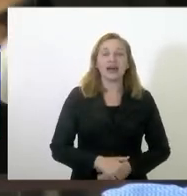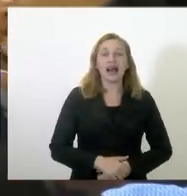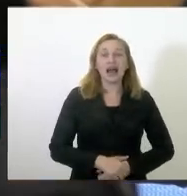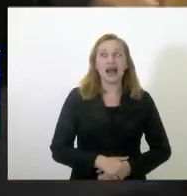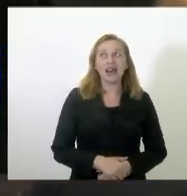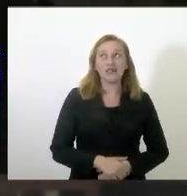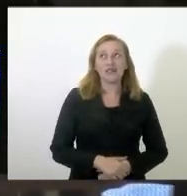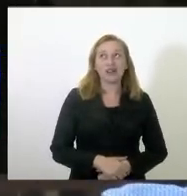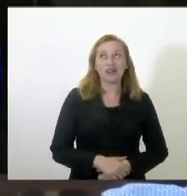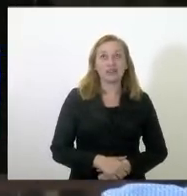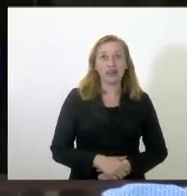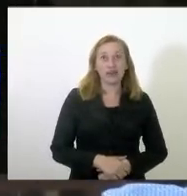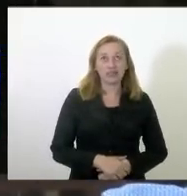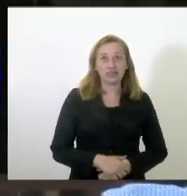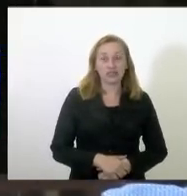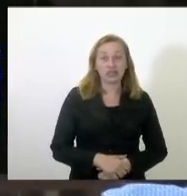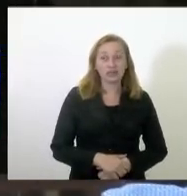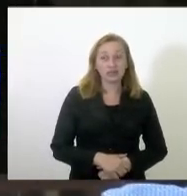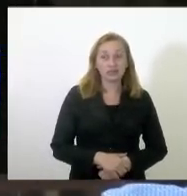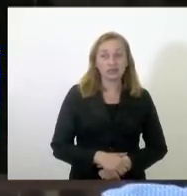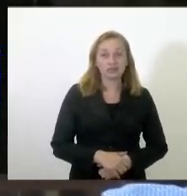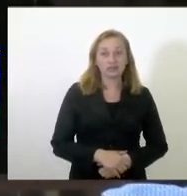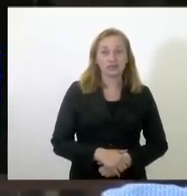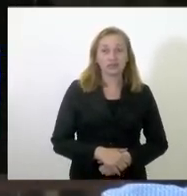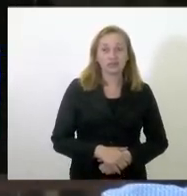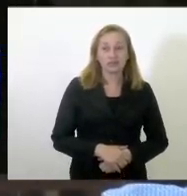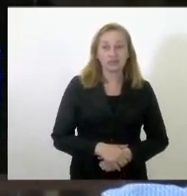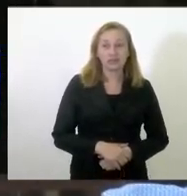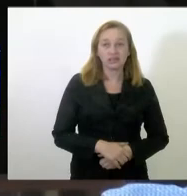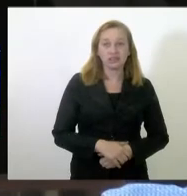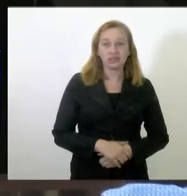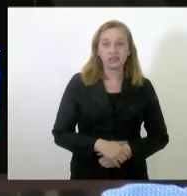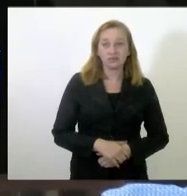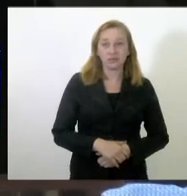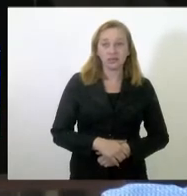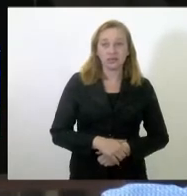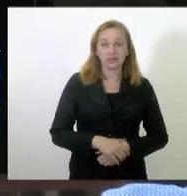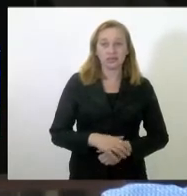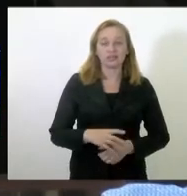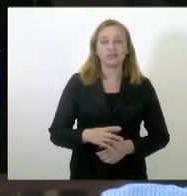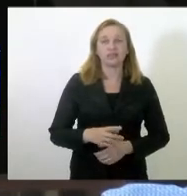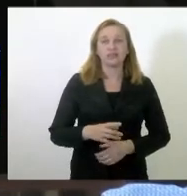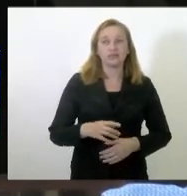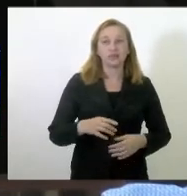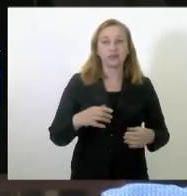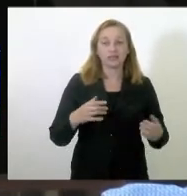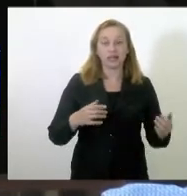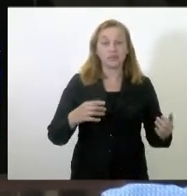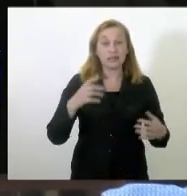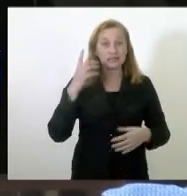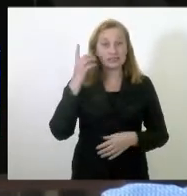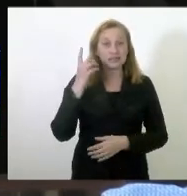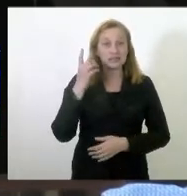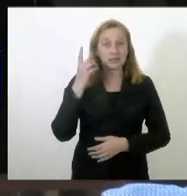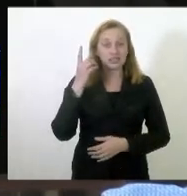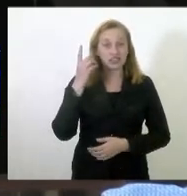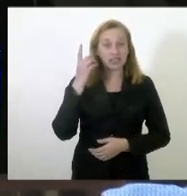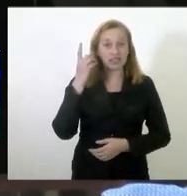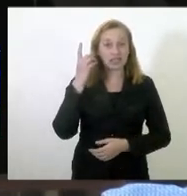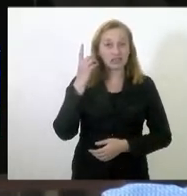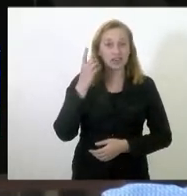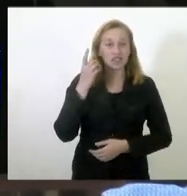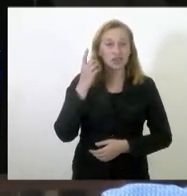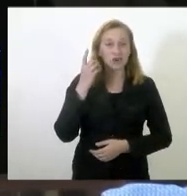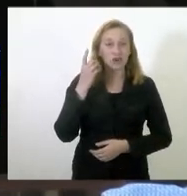e verifica que se ele te der um alívio de ICMS para determinado